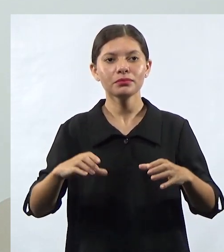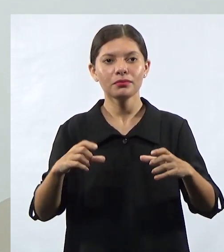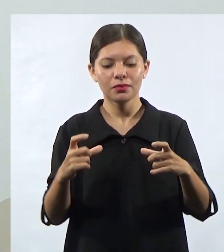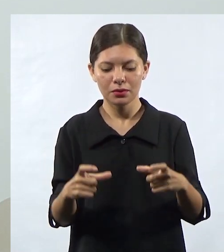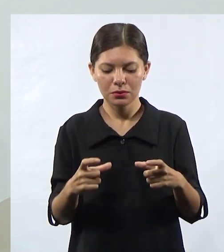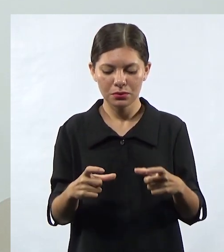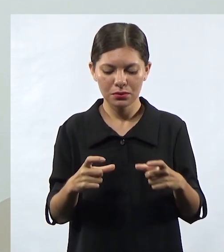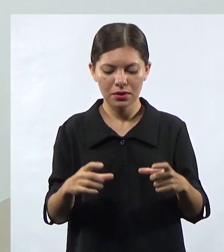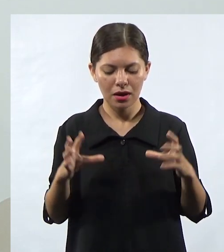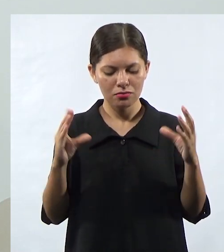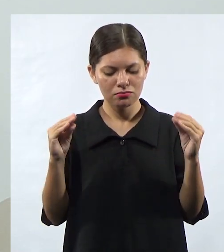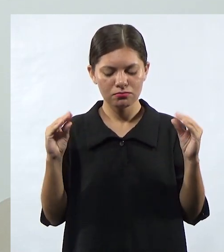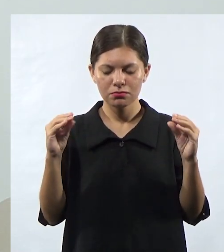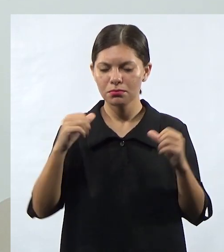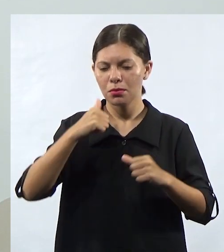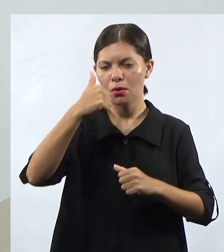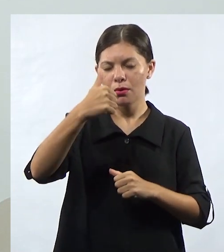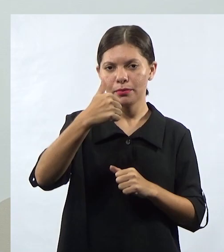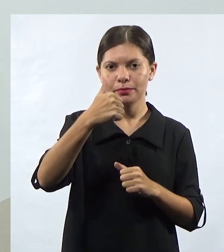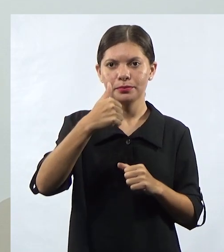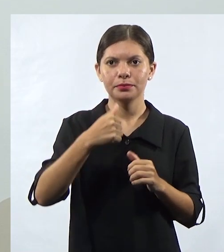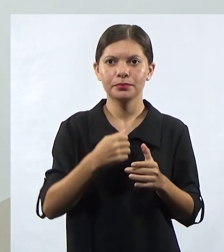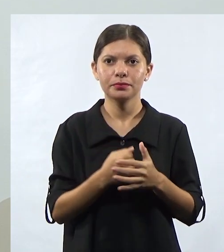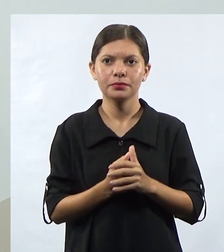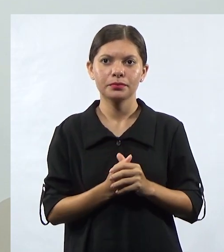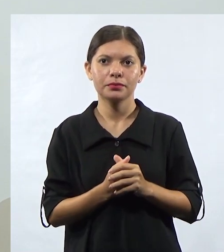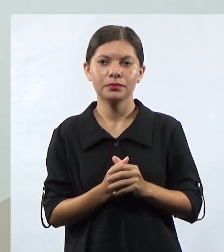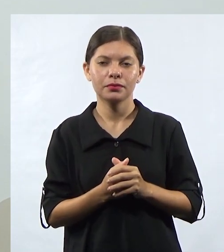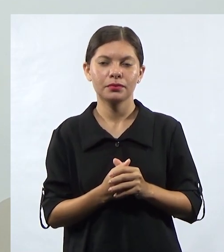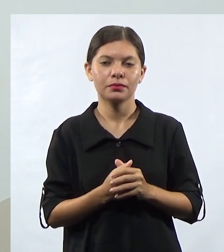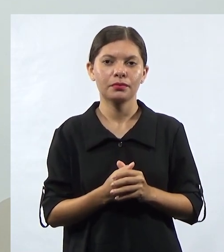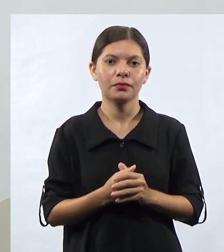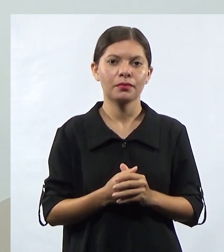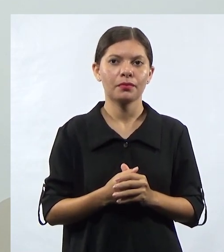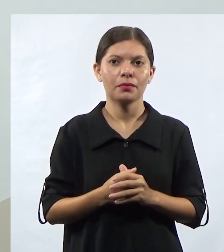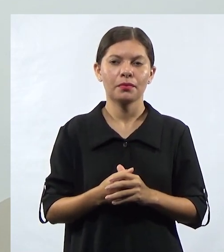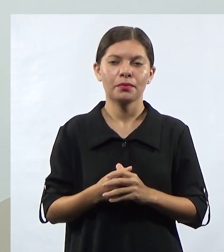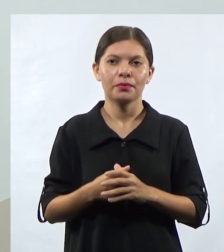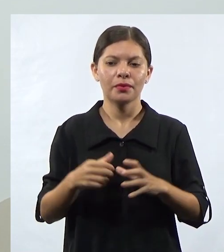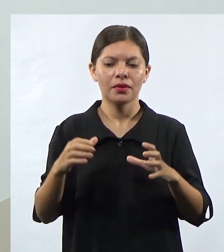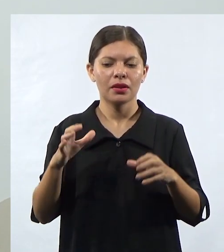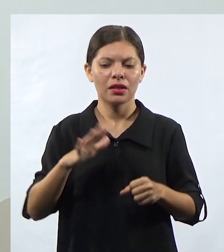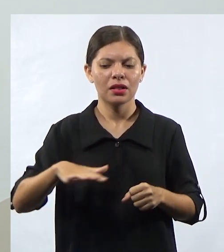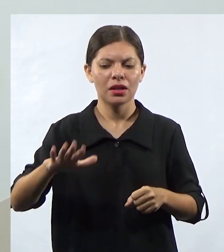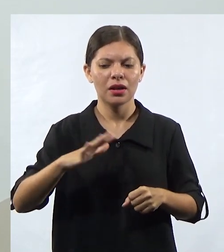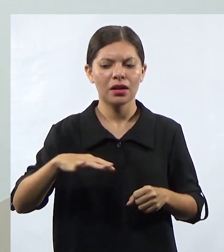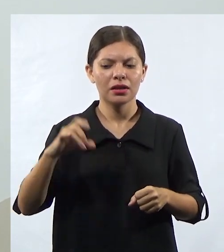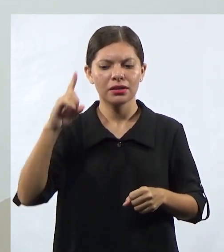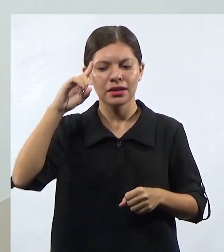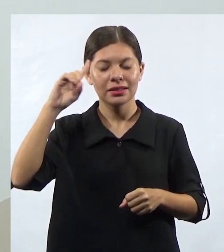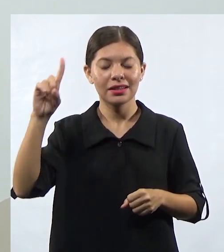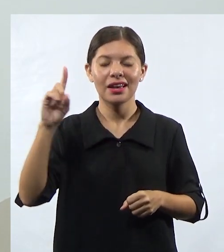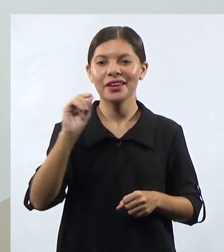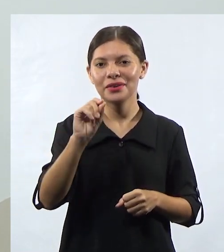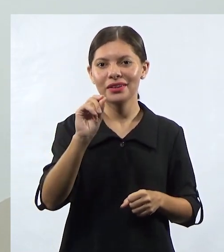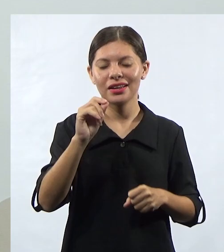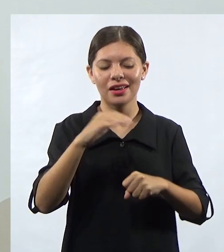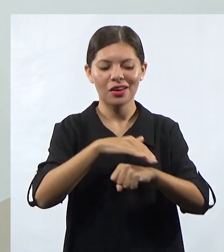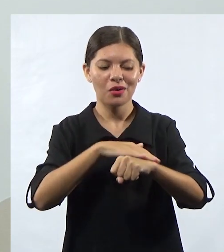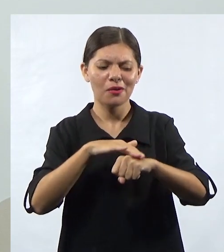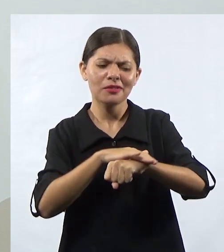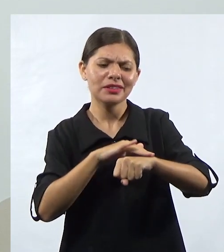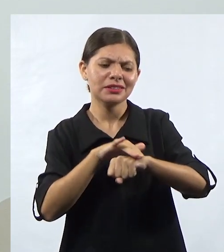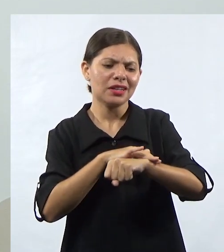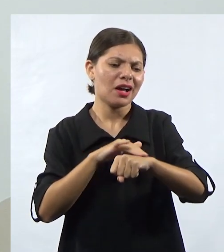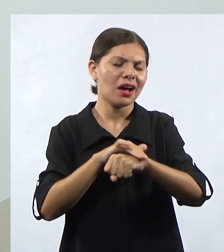ambiente confortável, então que não tenha, né, nenhuma pressão sobre o ambiente, porque a ideia é conversar. Então, se for um